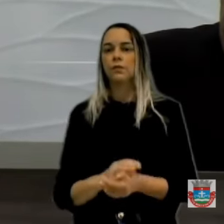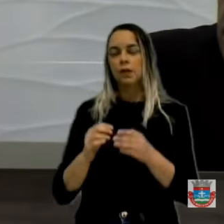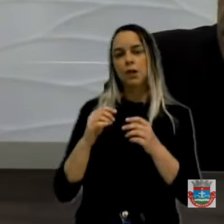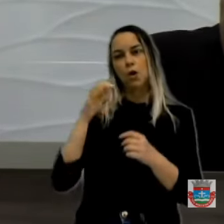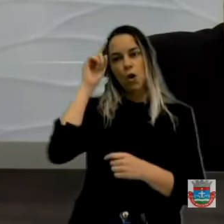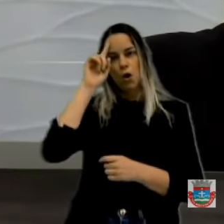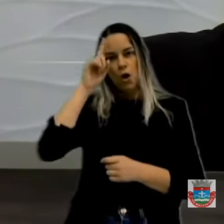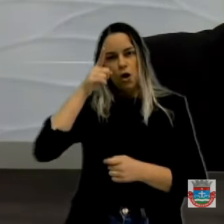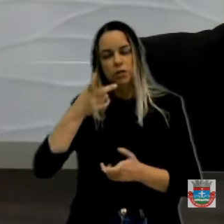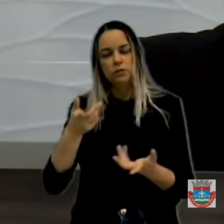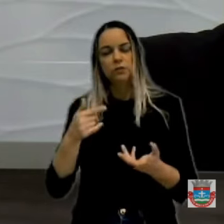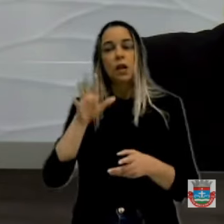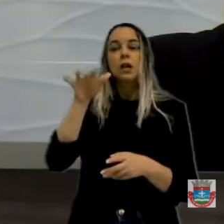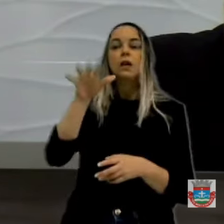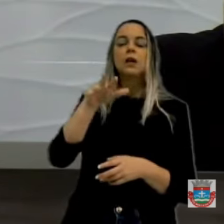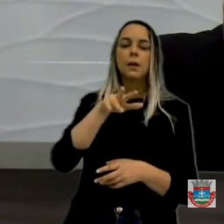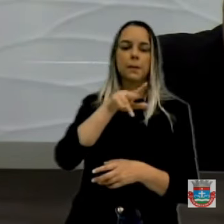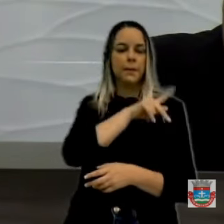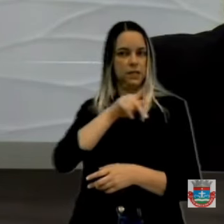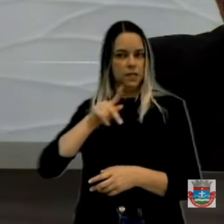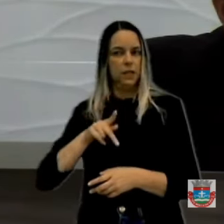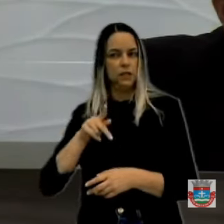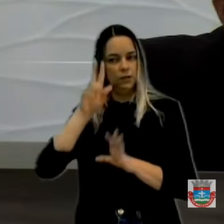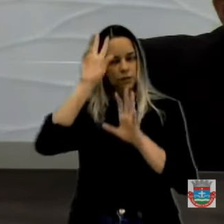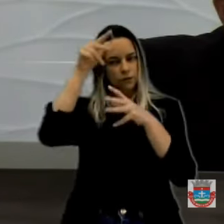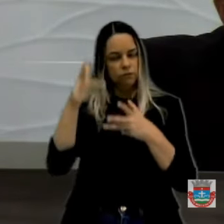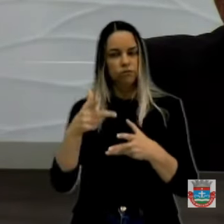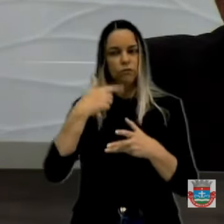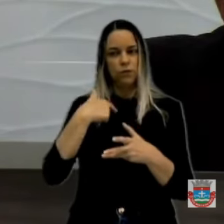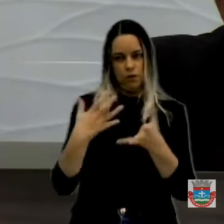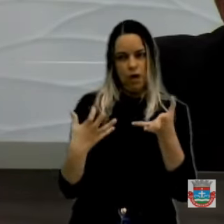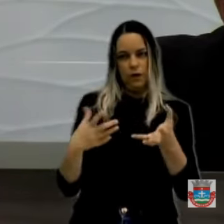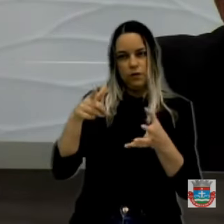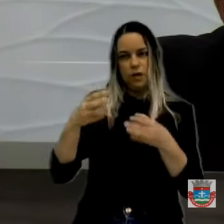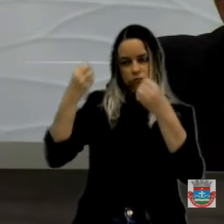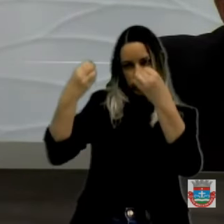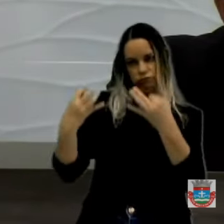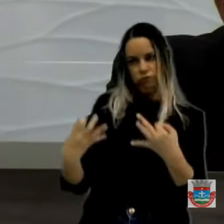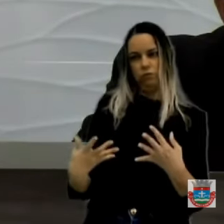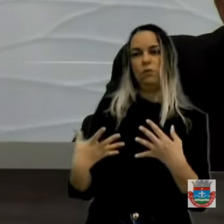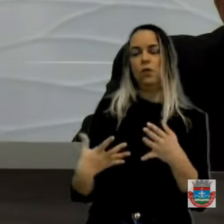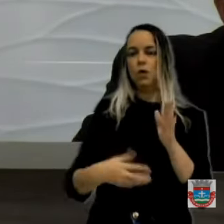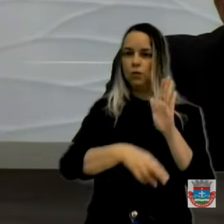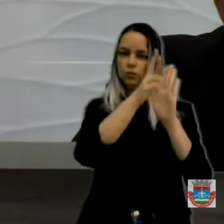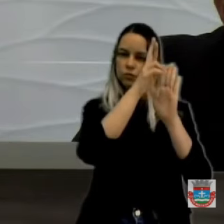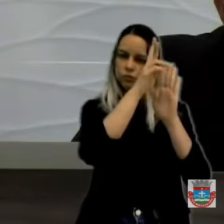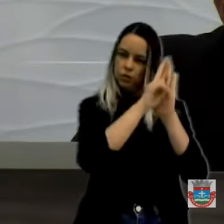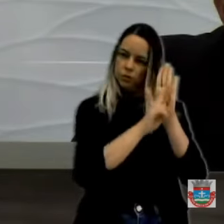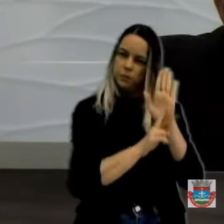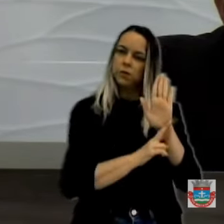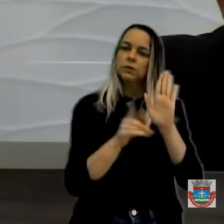É. Senhor presidente, eu só quero que o senhor me explique uma coisa dentro do regimento e dentro das atitudes de Vossa